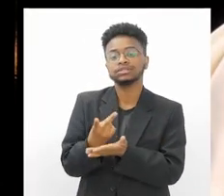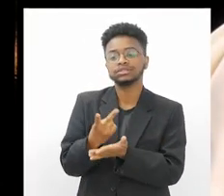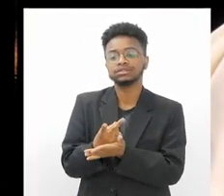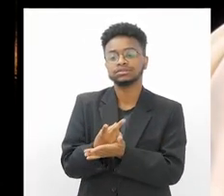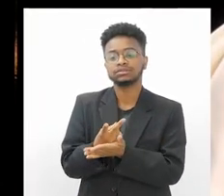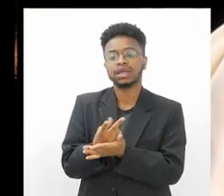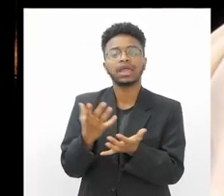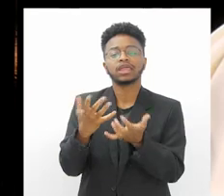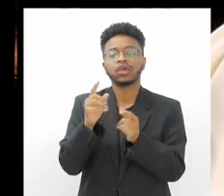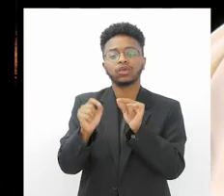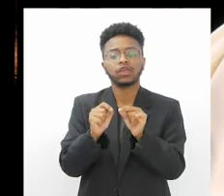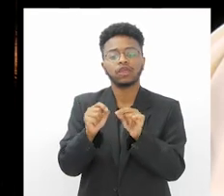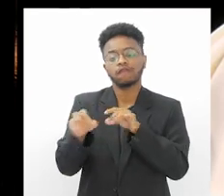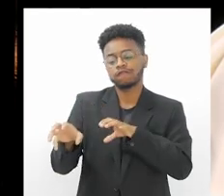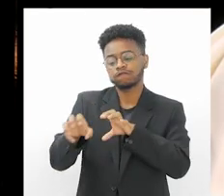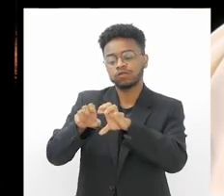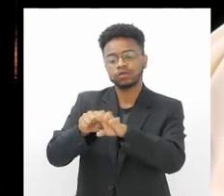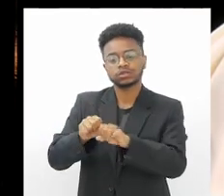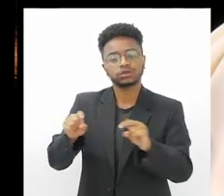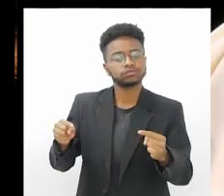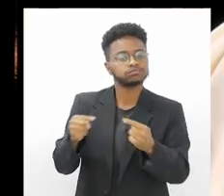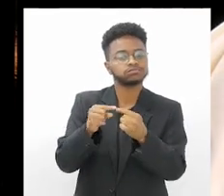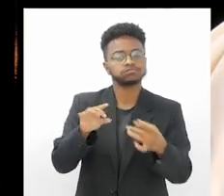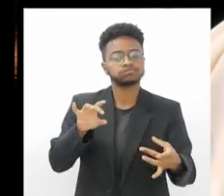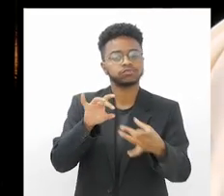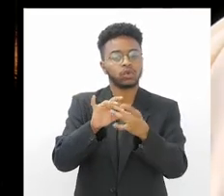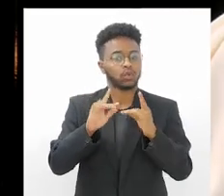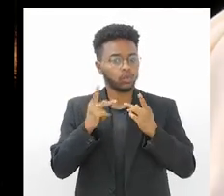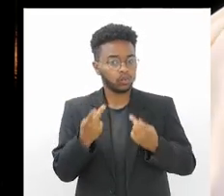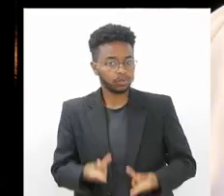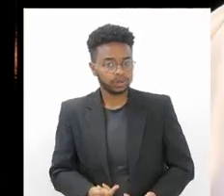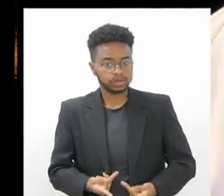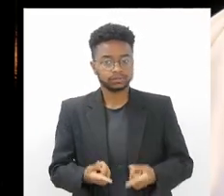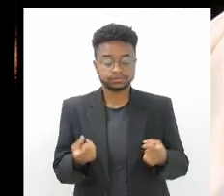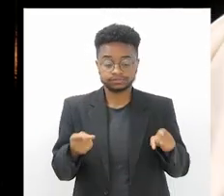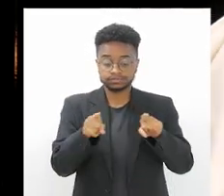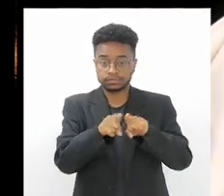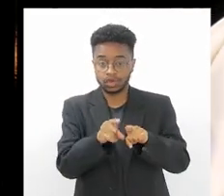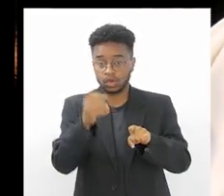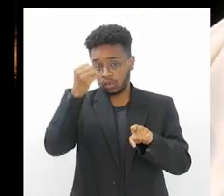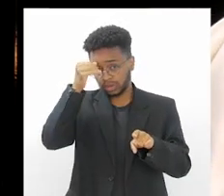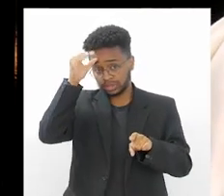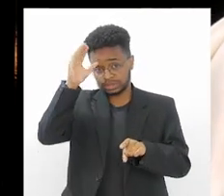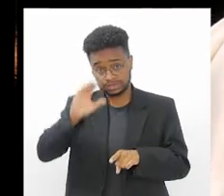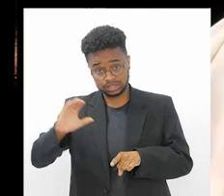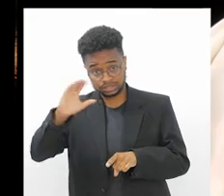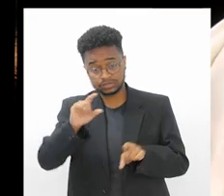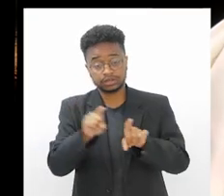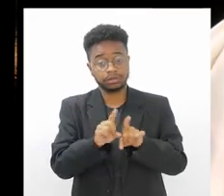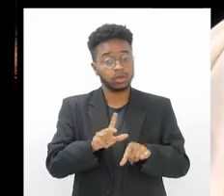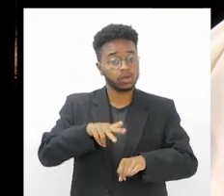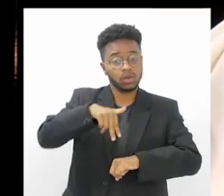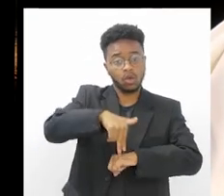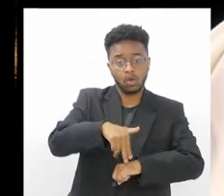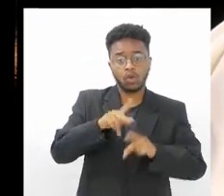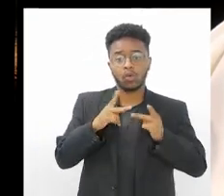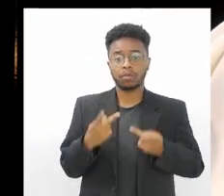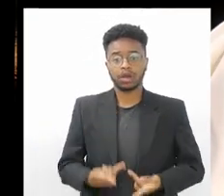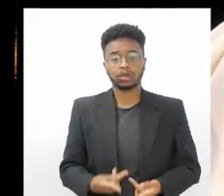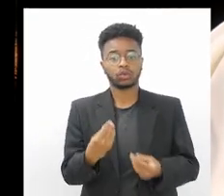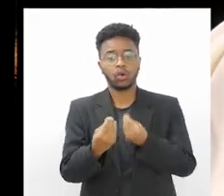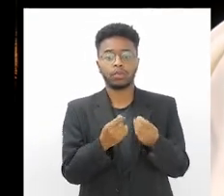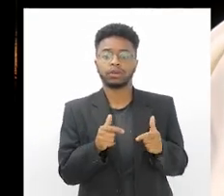por essa claro. Formação mais humana. Uhum. Né? E essa formação que alia ao conhecimento científico também é uma postura humana. Sim.